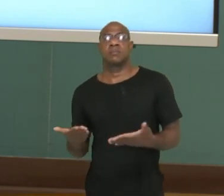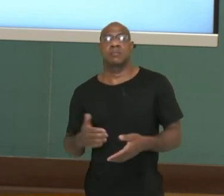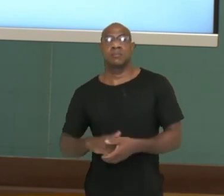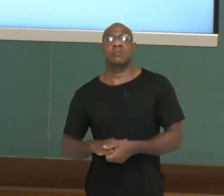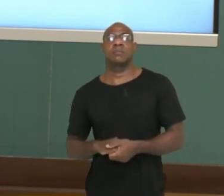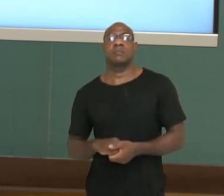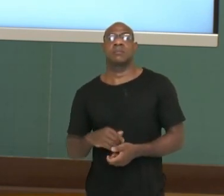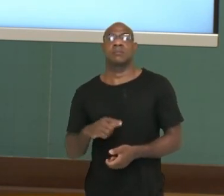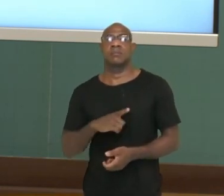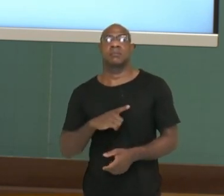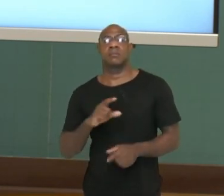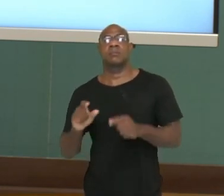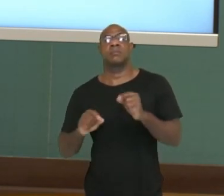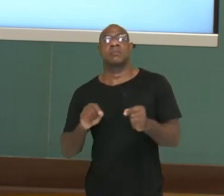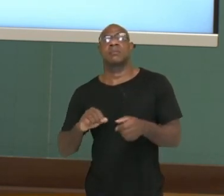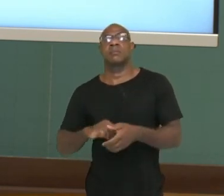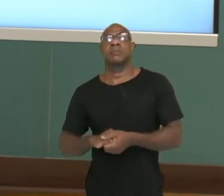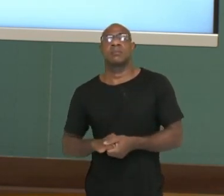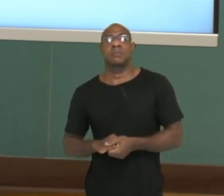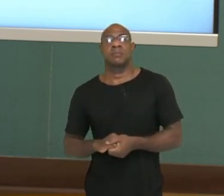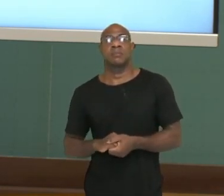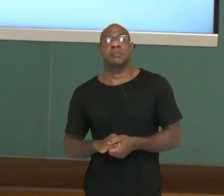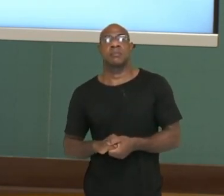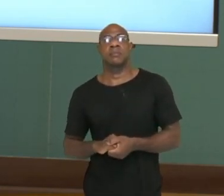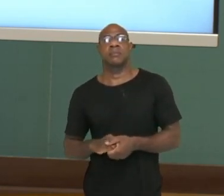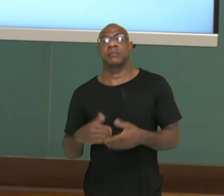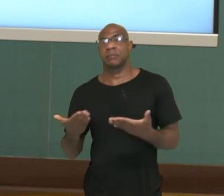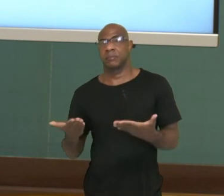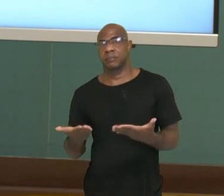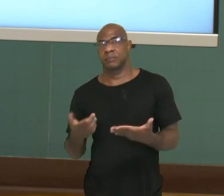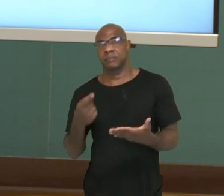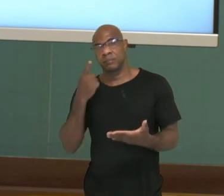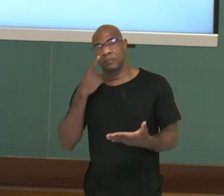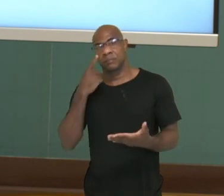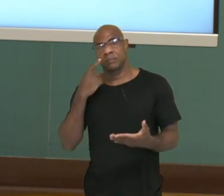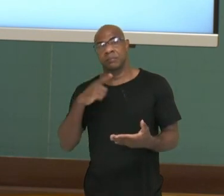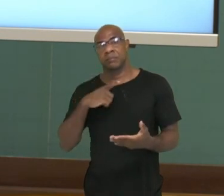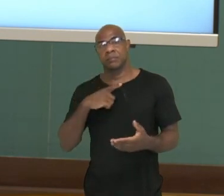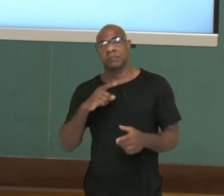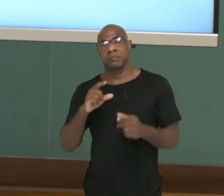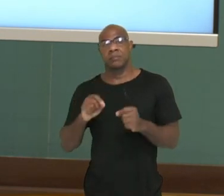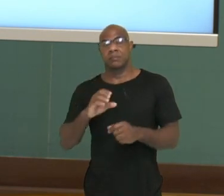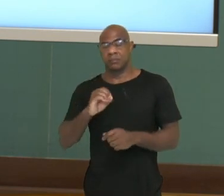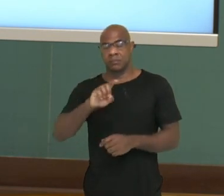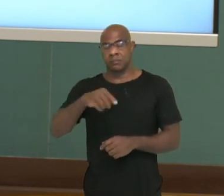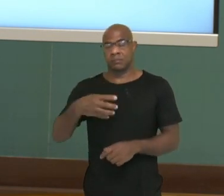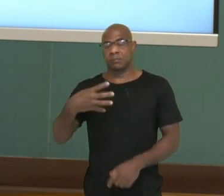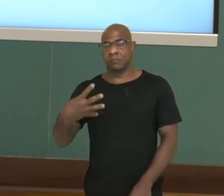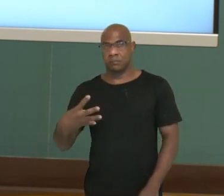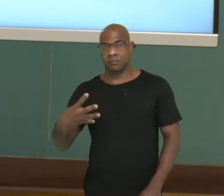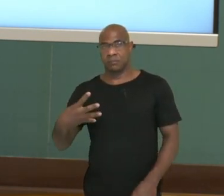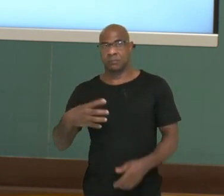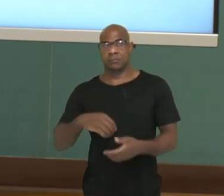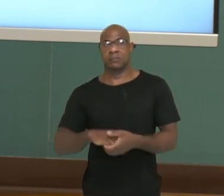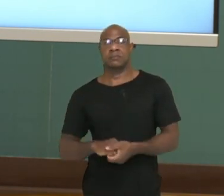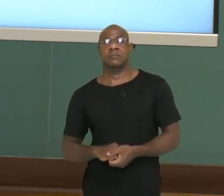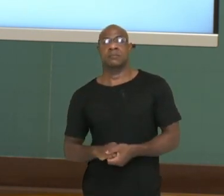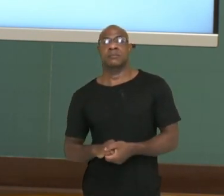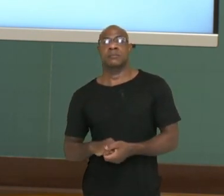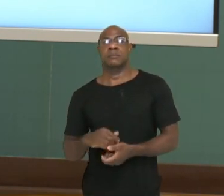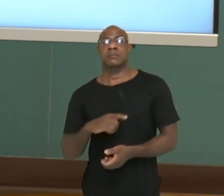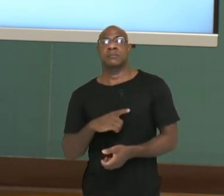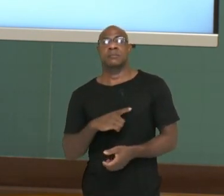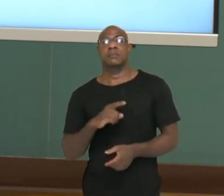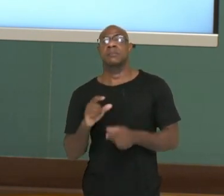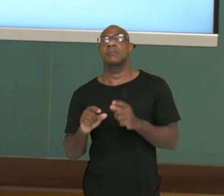0,4 vezes 1, né? 0,4 vezes Rzinho. Então, aqui é 0,4, tá? 7,6